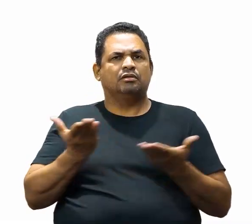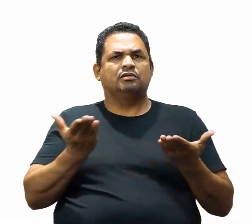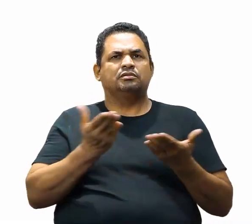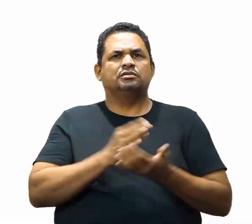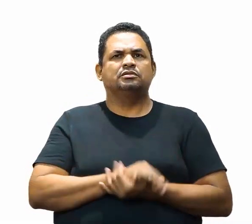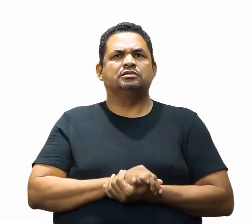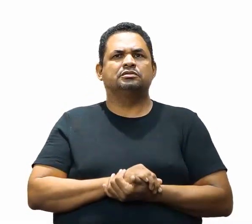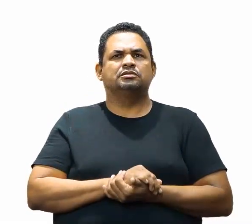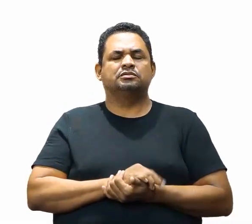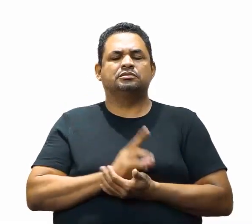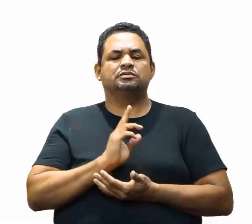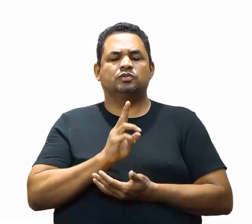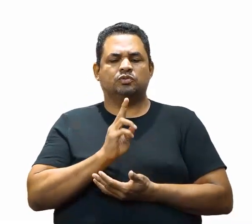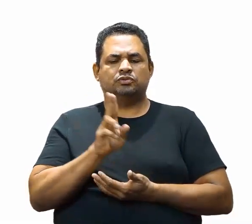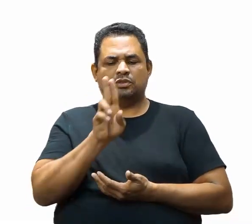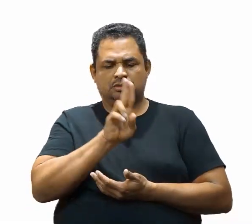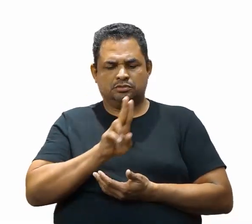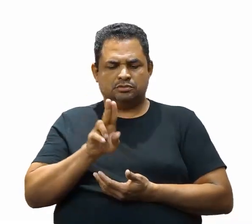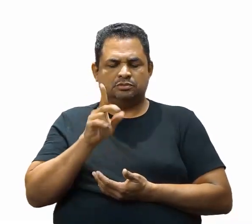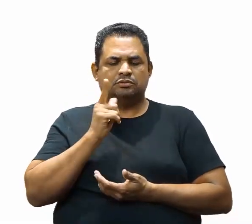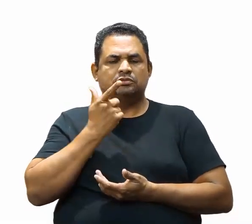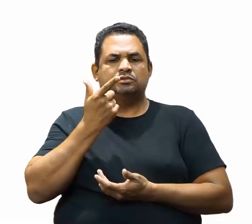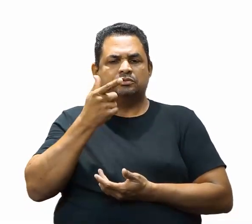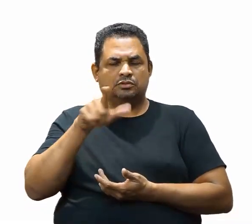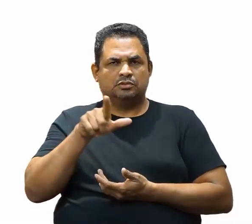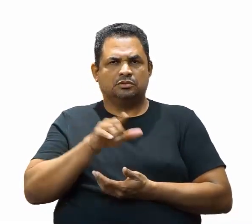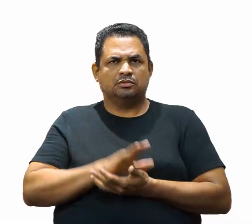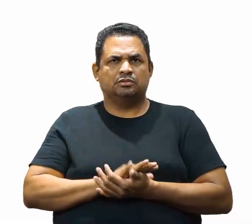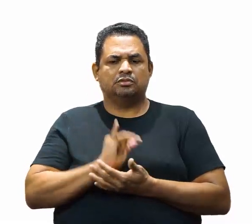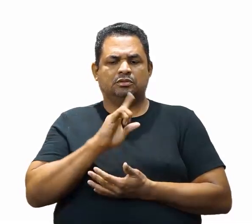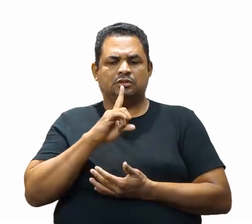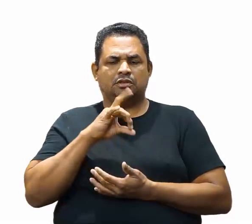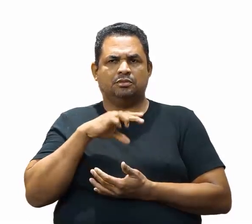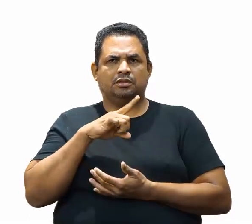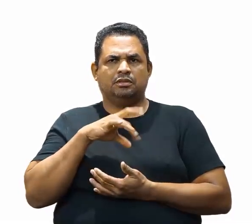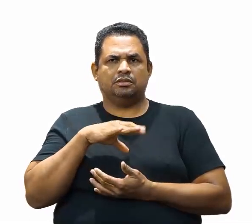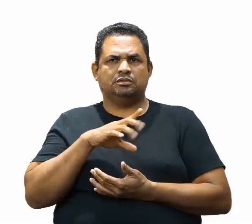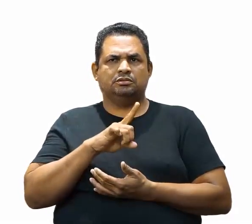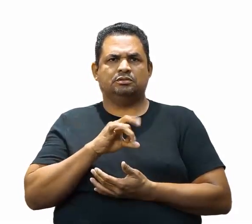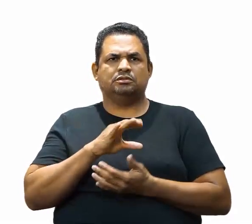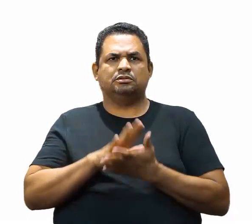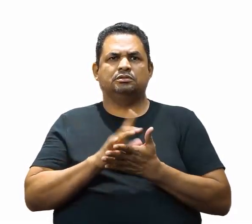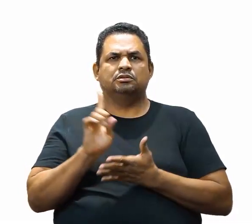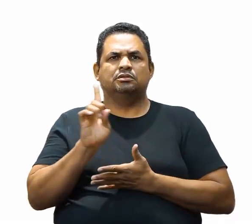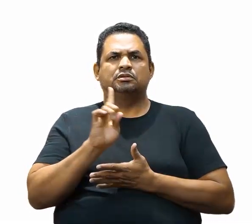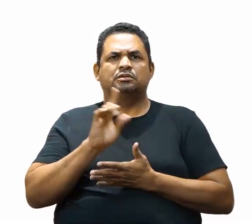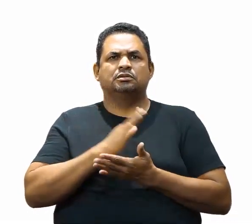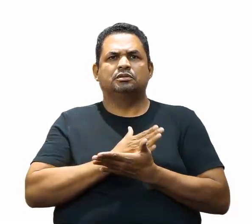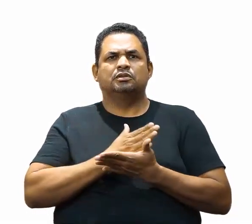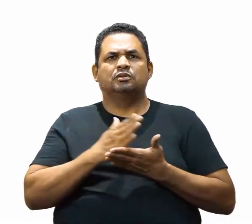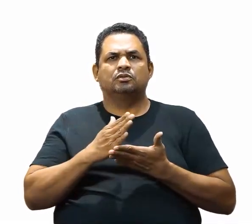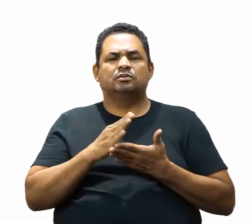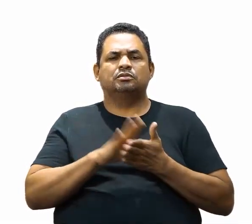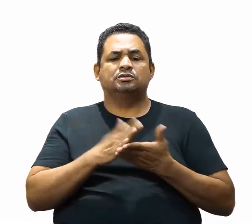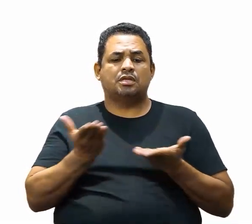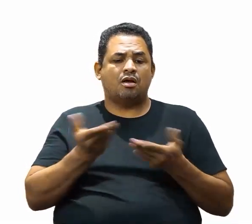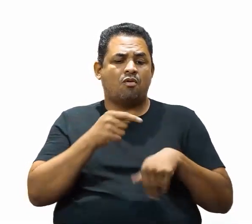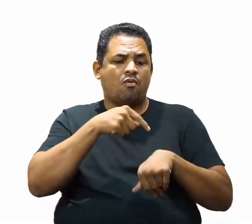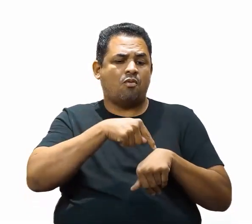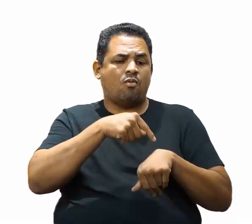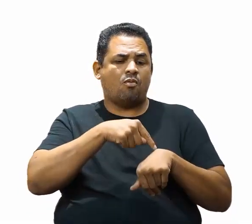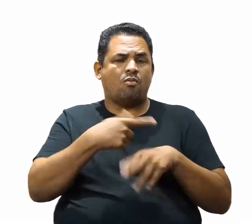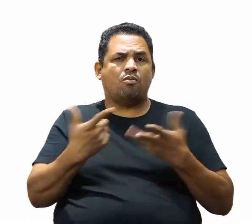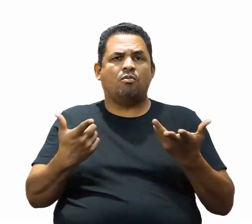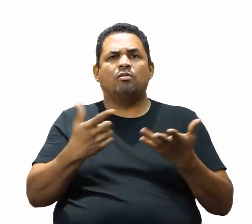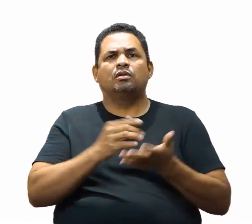sendo utilizados novamente. Os indeterminantes, não, eles estão sendo introduzidos naquele momento. Então, por isso que dá